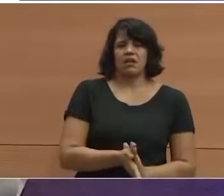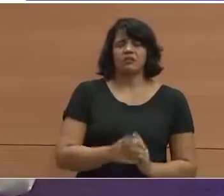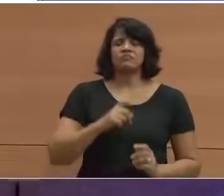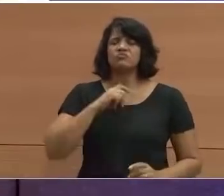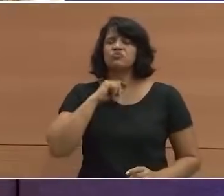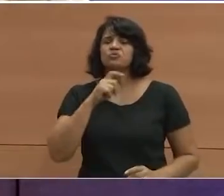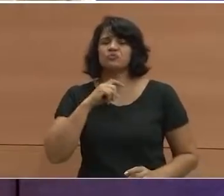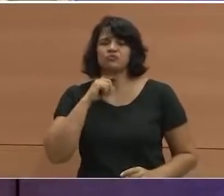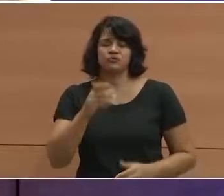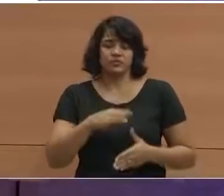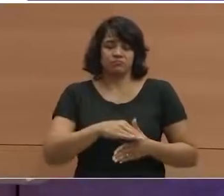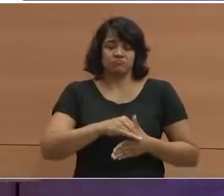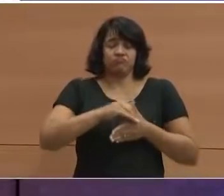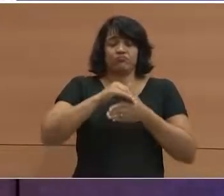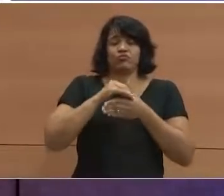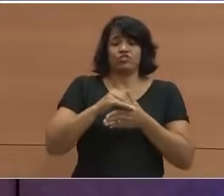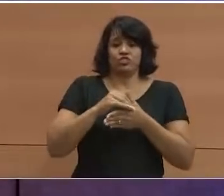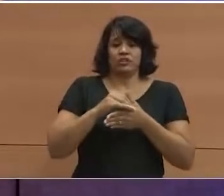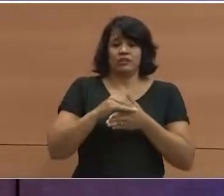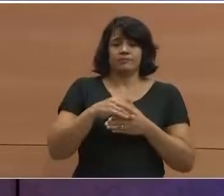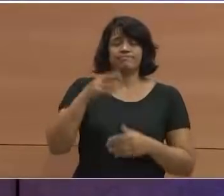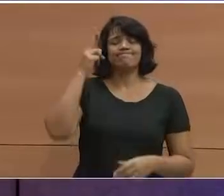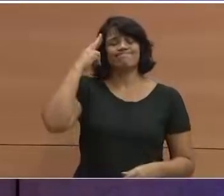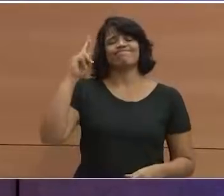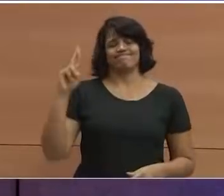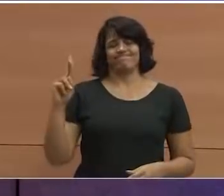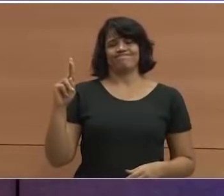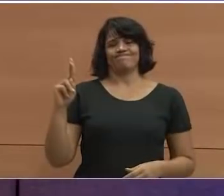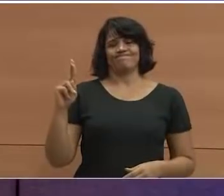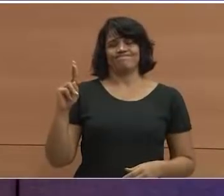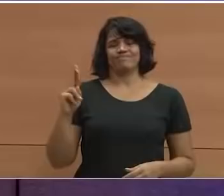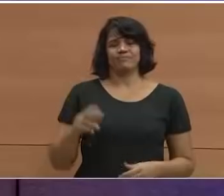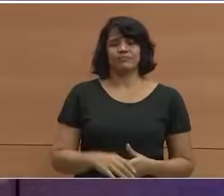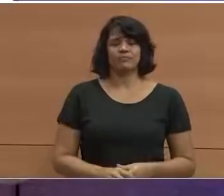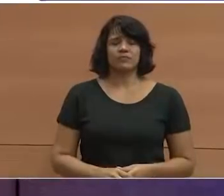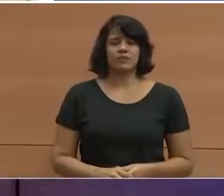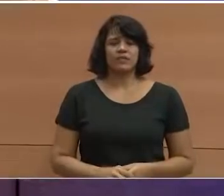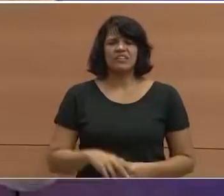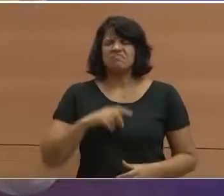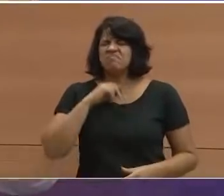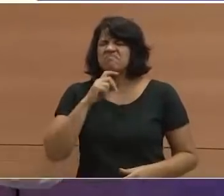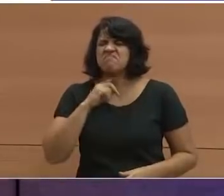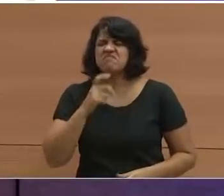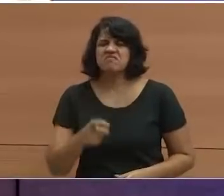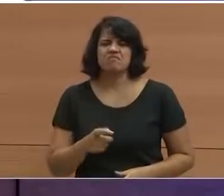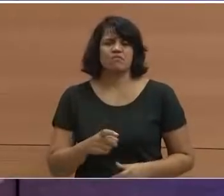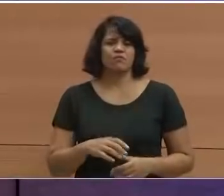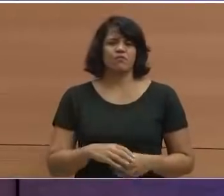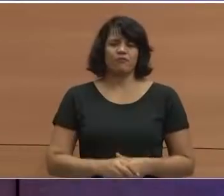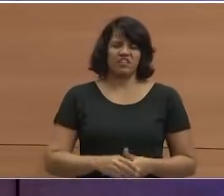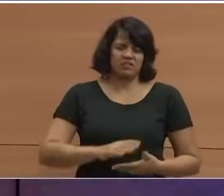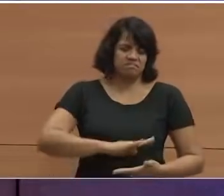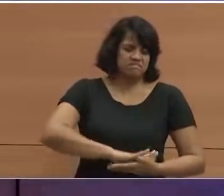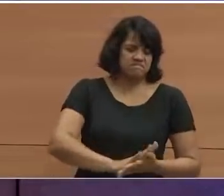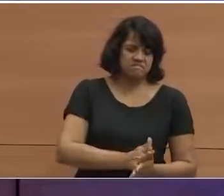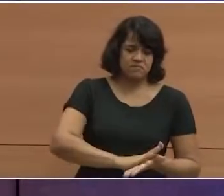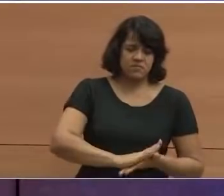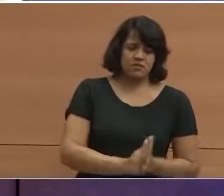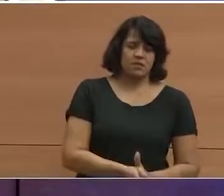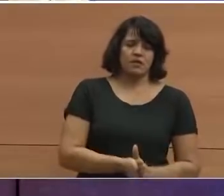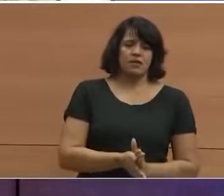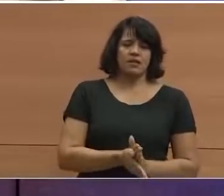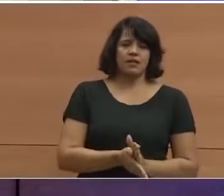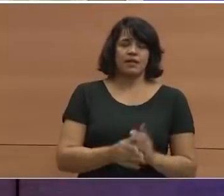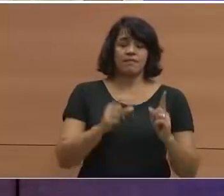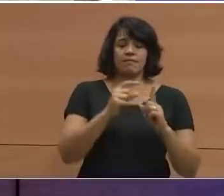Não tem desconfiança com relação à palavra profética. E justamente por isso que as igrejas estão recebendo a bênção. Porque o Senhor